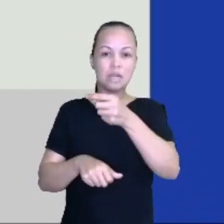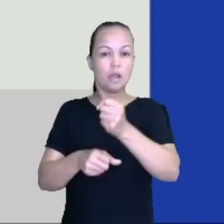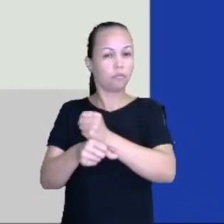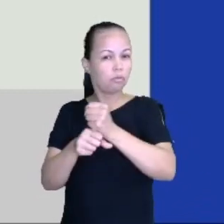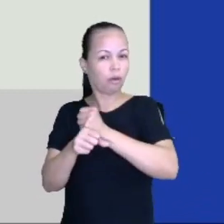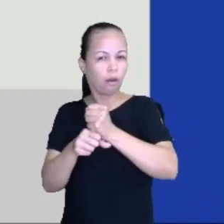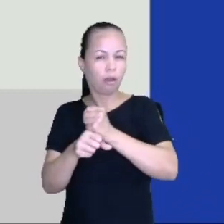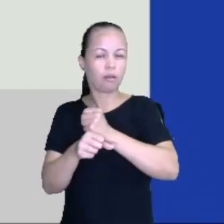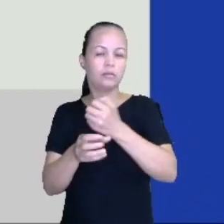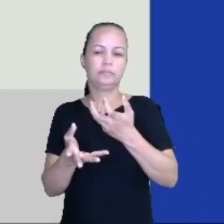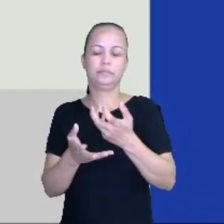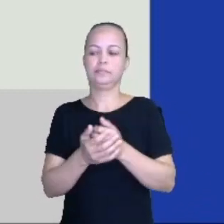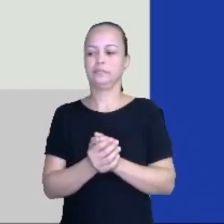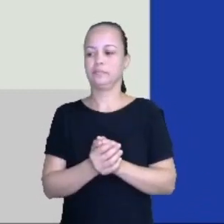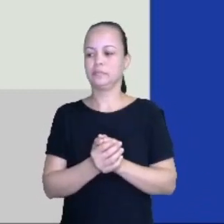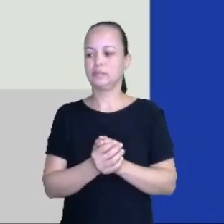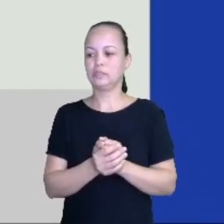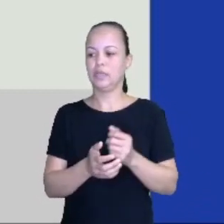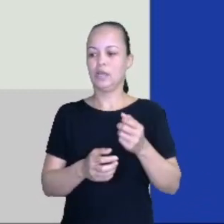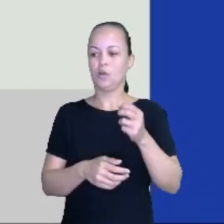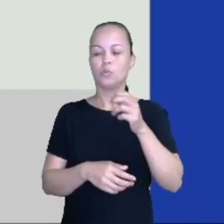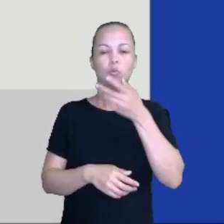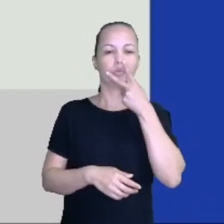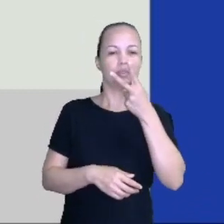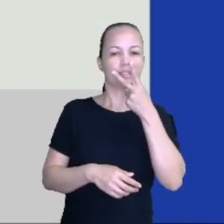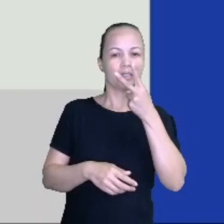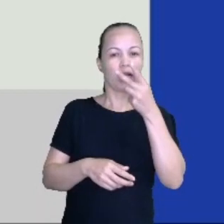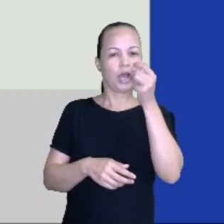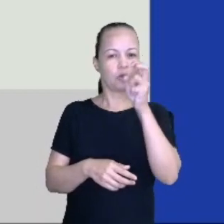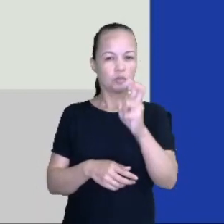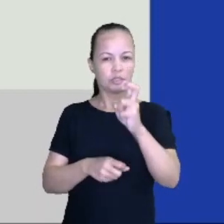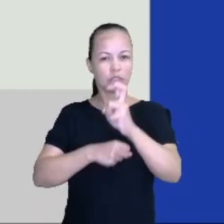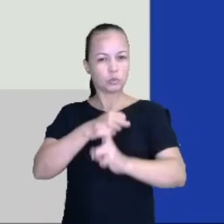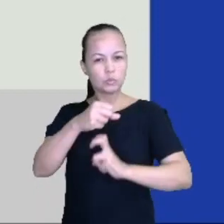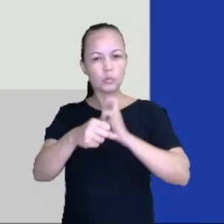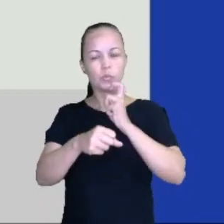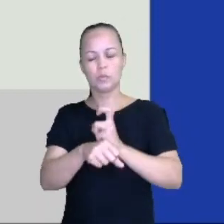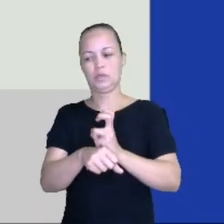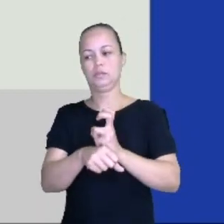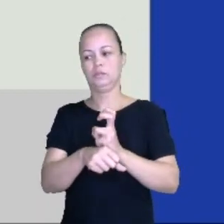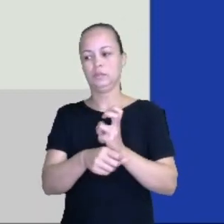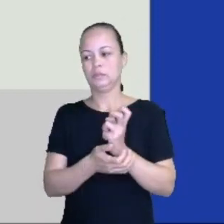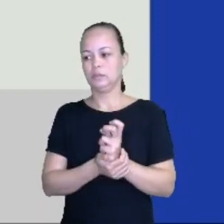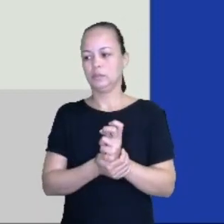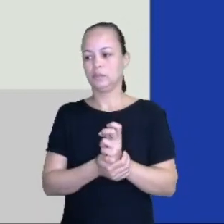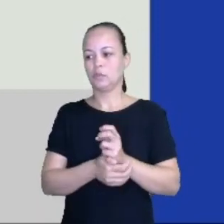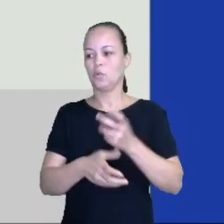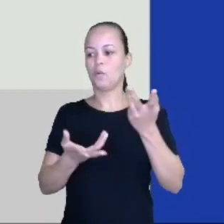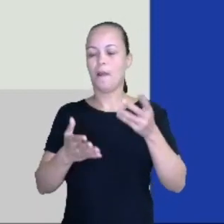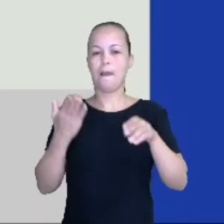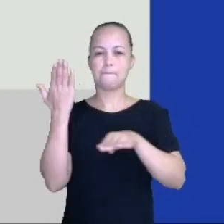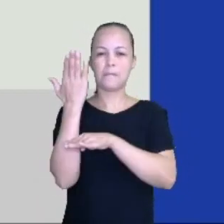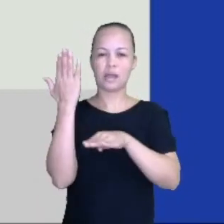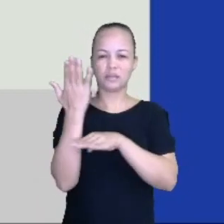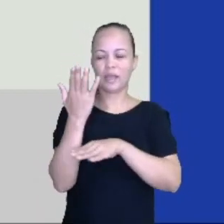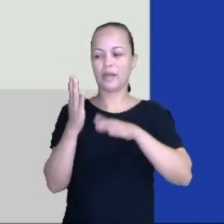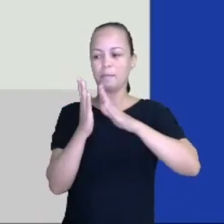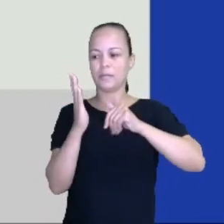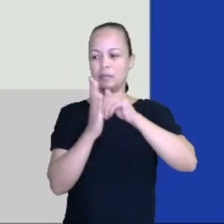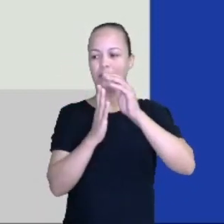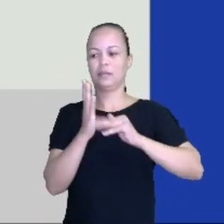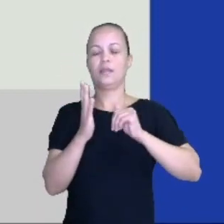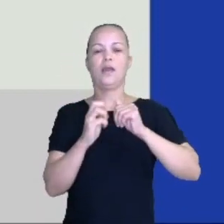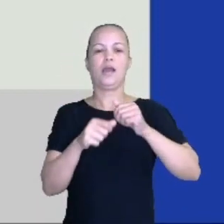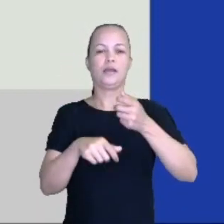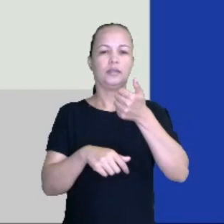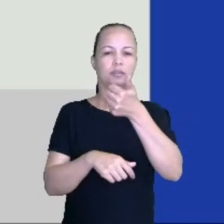anos. Madeira, 13 anos. Plástico e metal, mais de 100 anos. E a borracha, gente, por